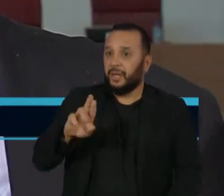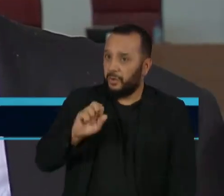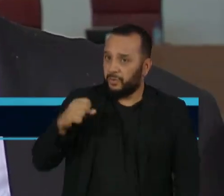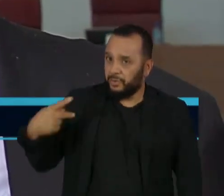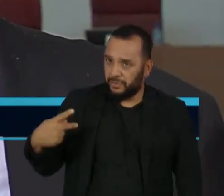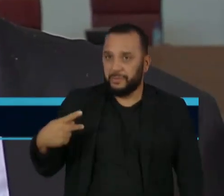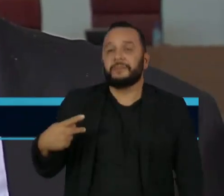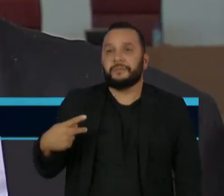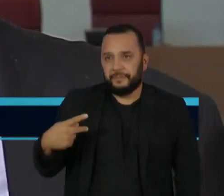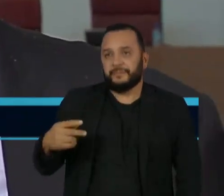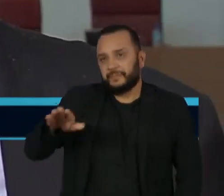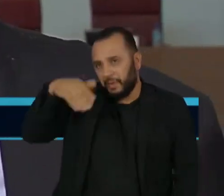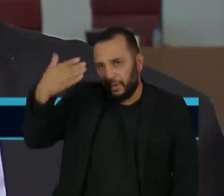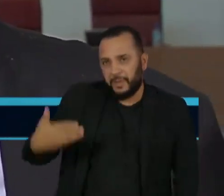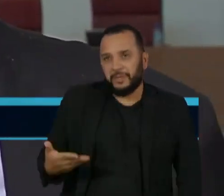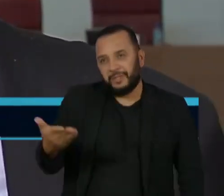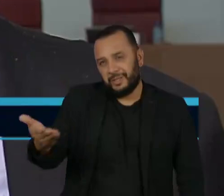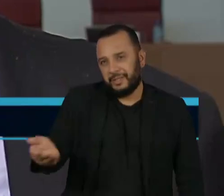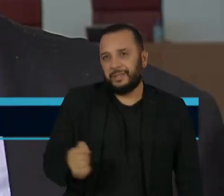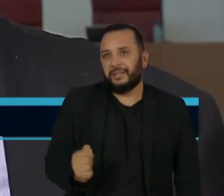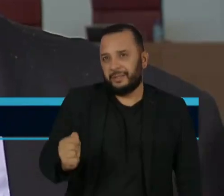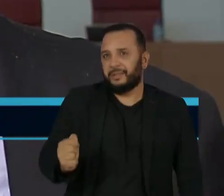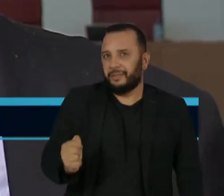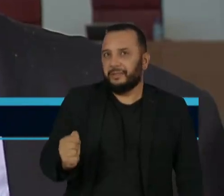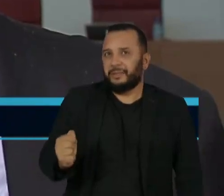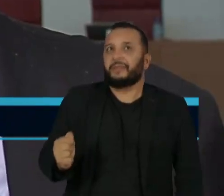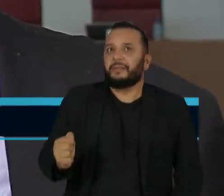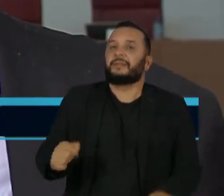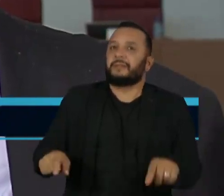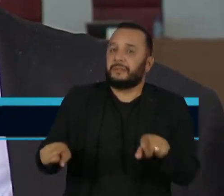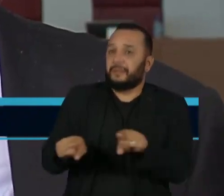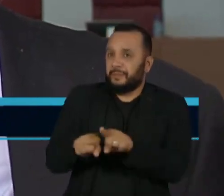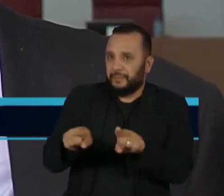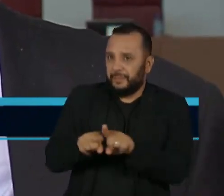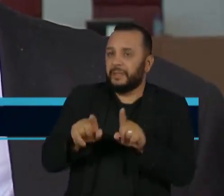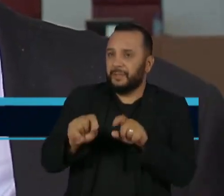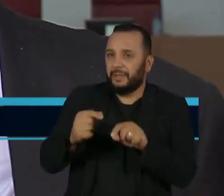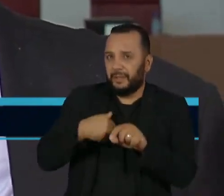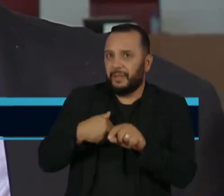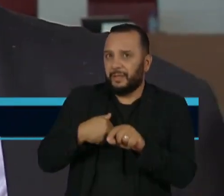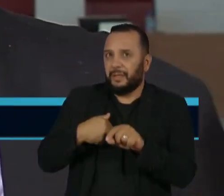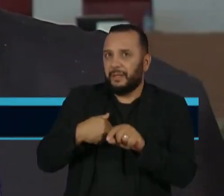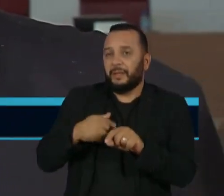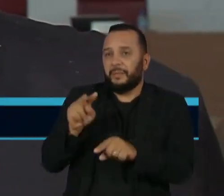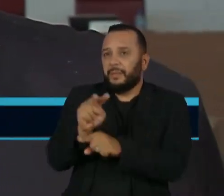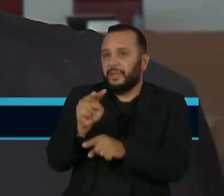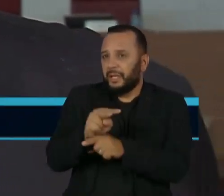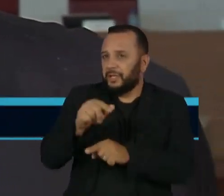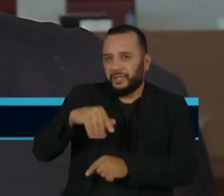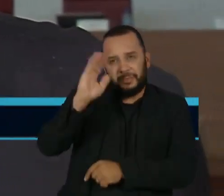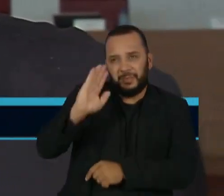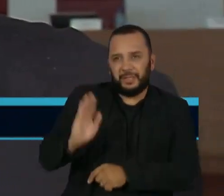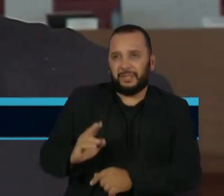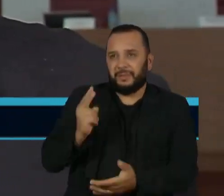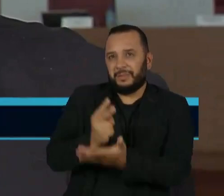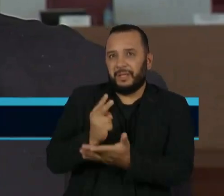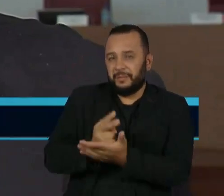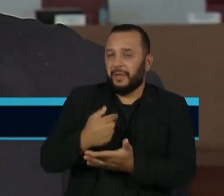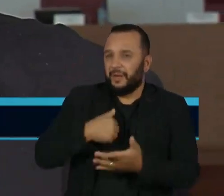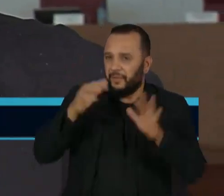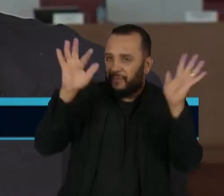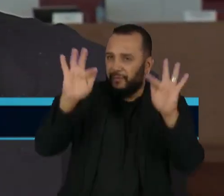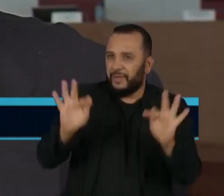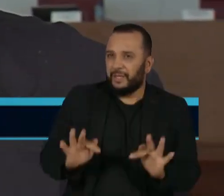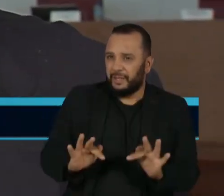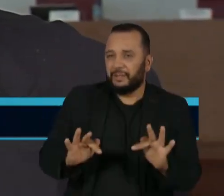faz muito bem homenageá-lo e teve tanta importância nessa casa para todo o Brasil Fico muito feliz de ver